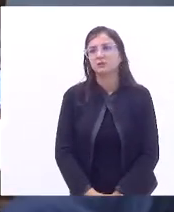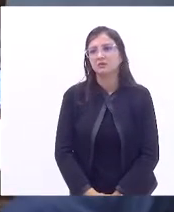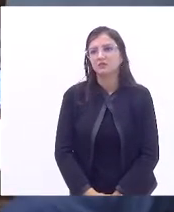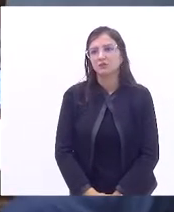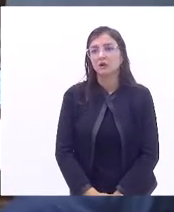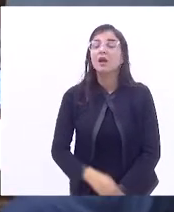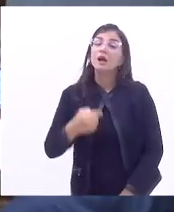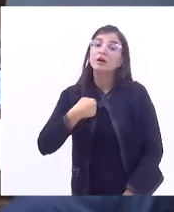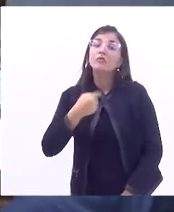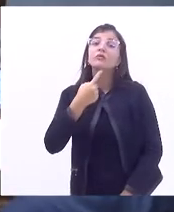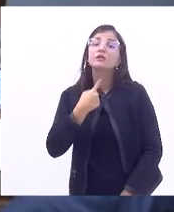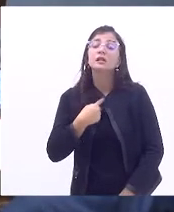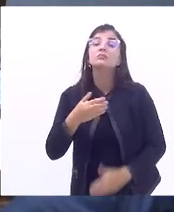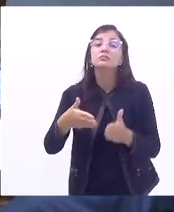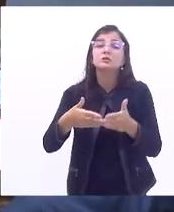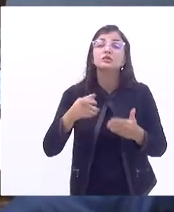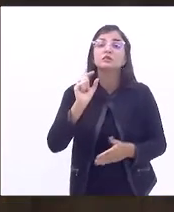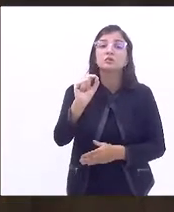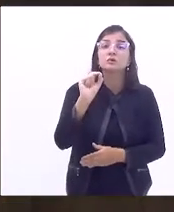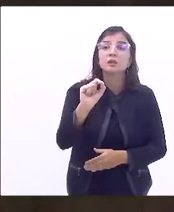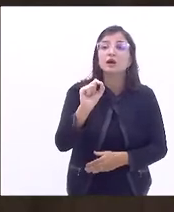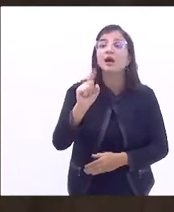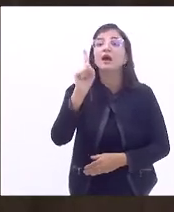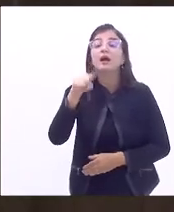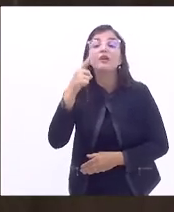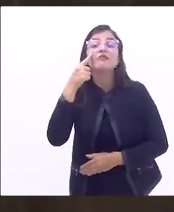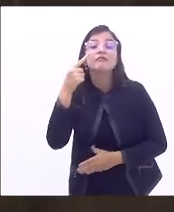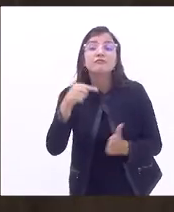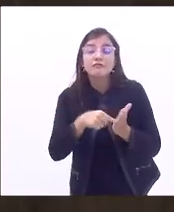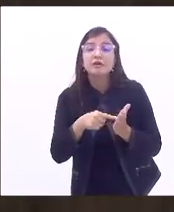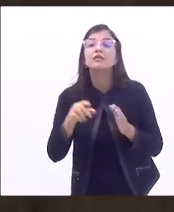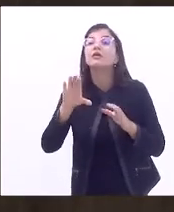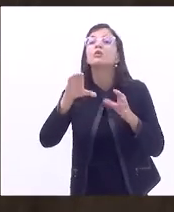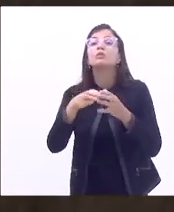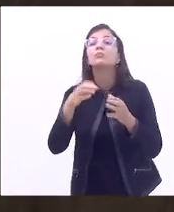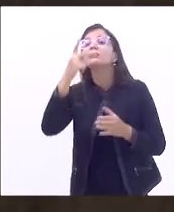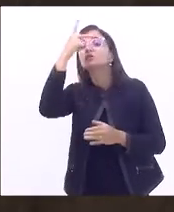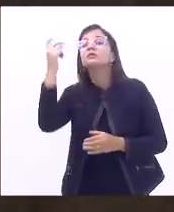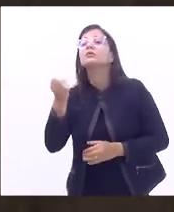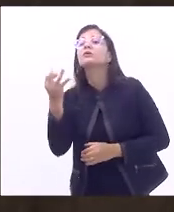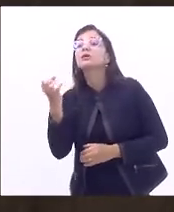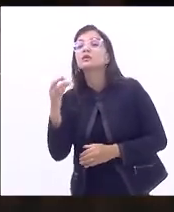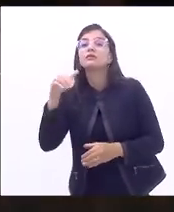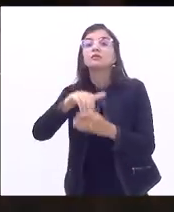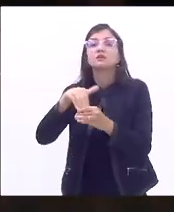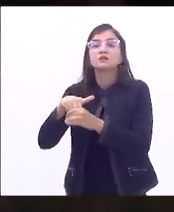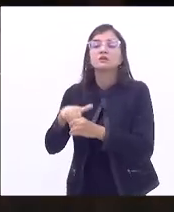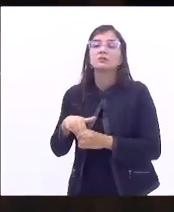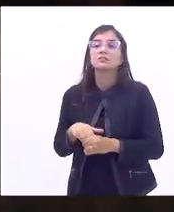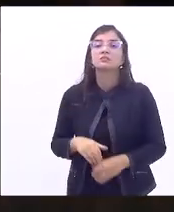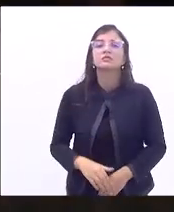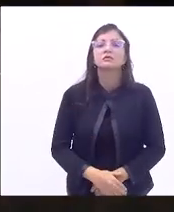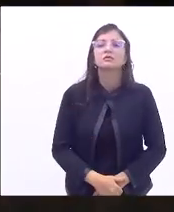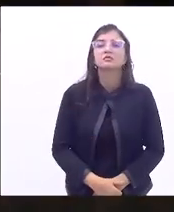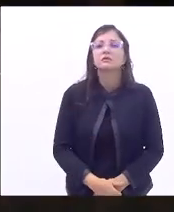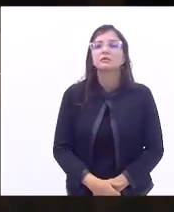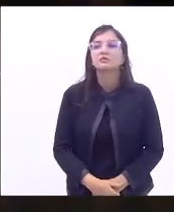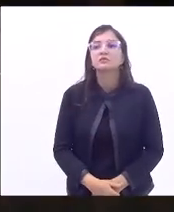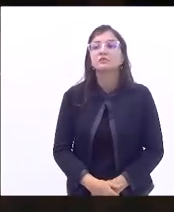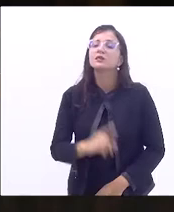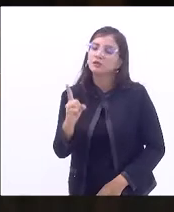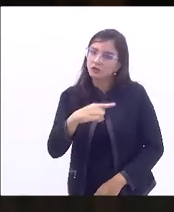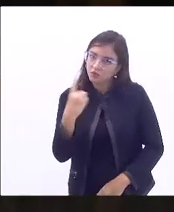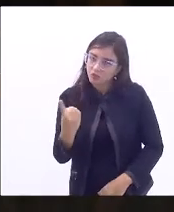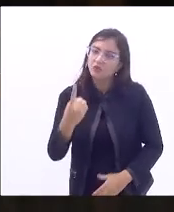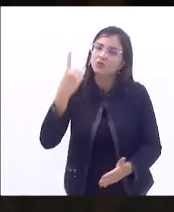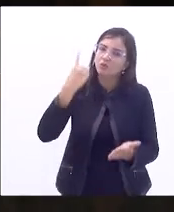sim, verificação de quórum na votação do destaque, por gentileza. Nós programamos, nós combinamos com